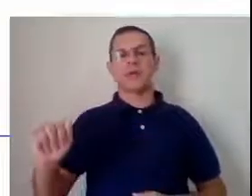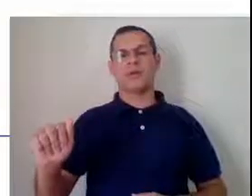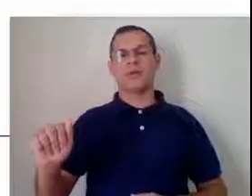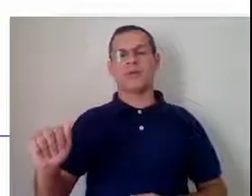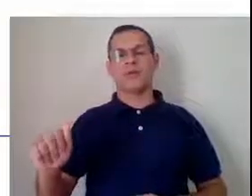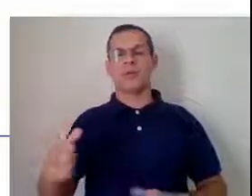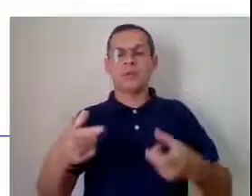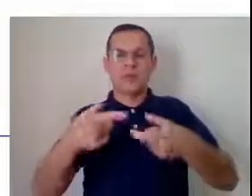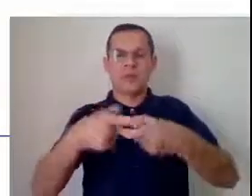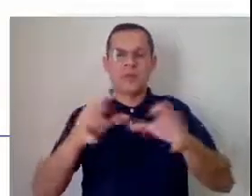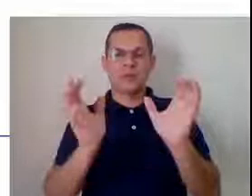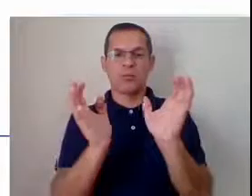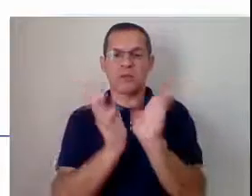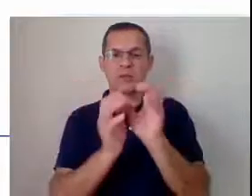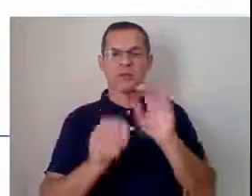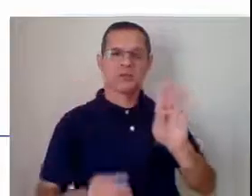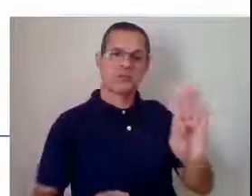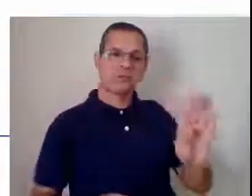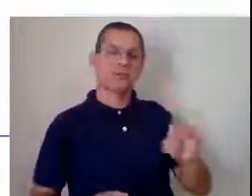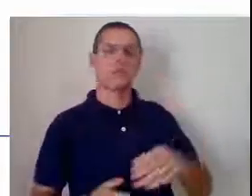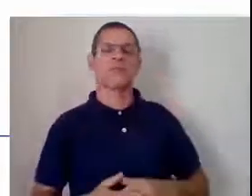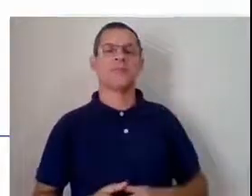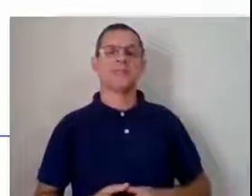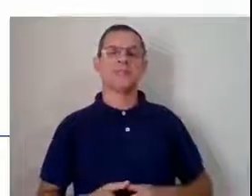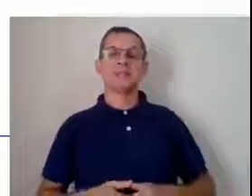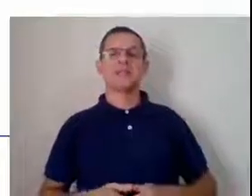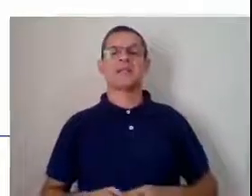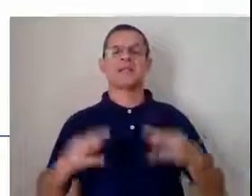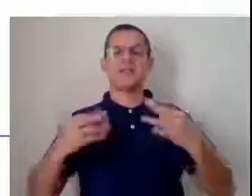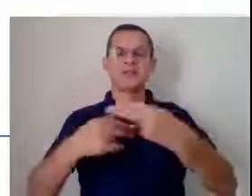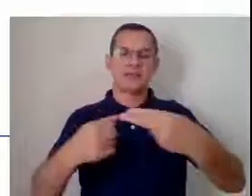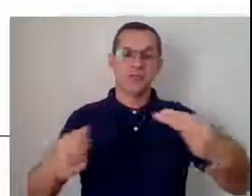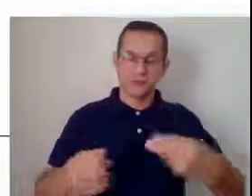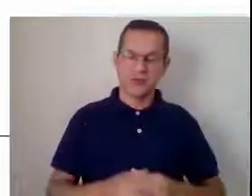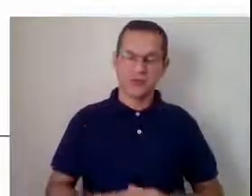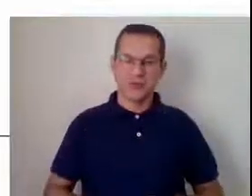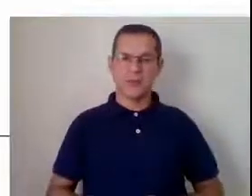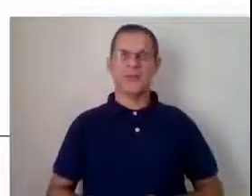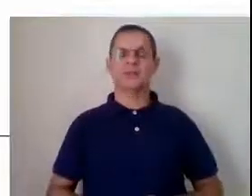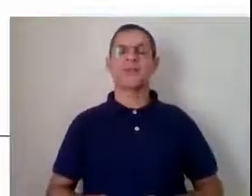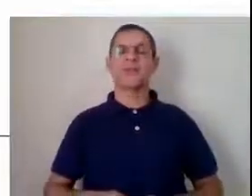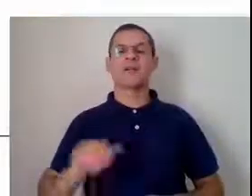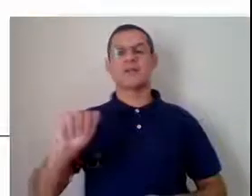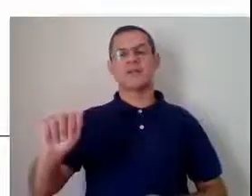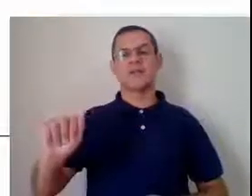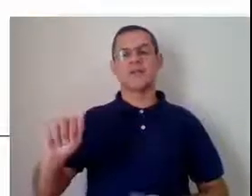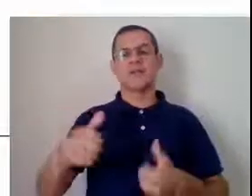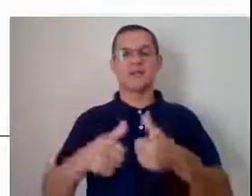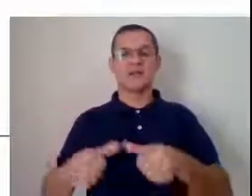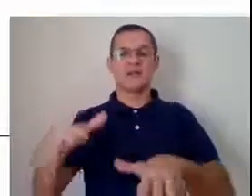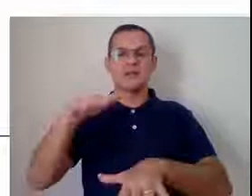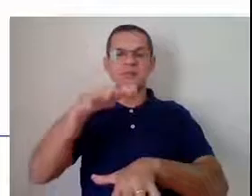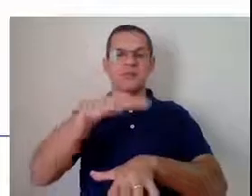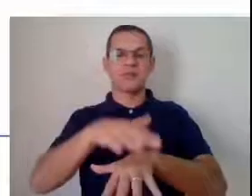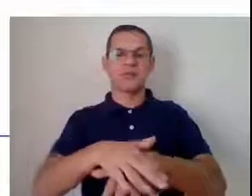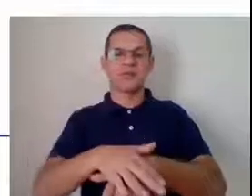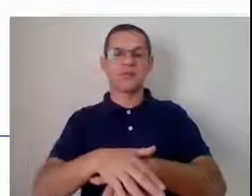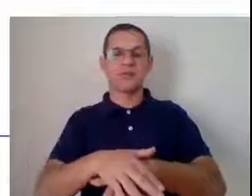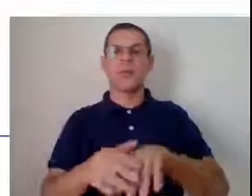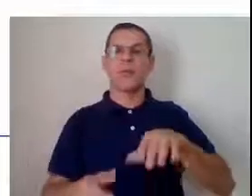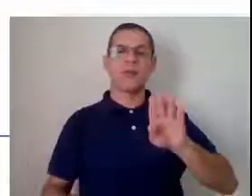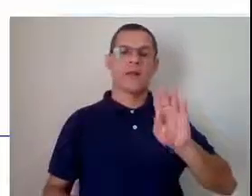um subconjunto de B se todos os elementos de A pertencem a